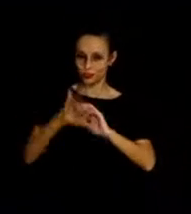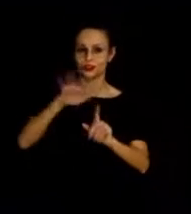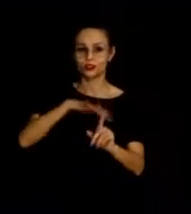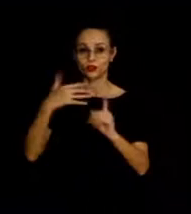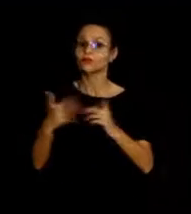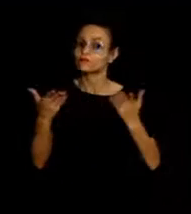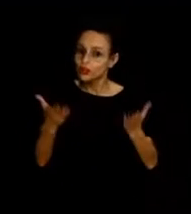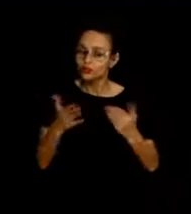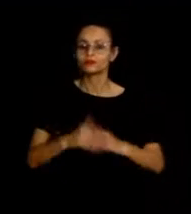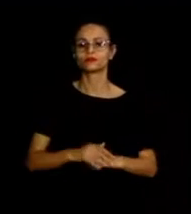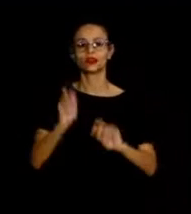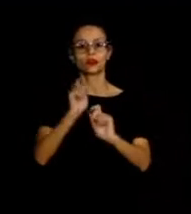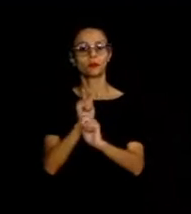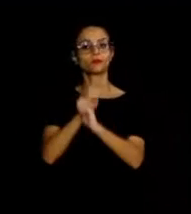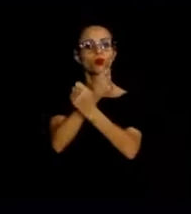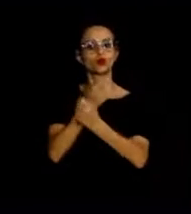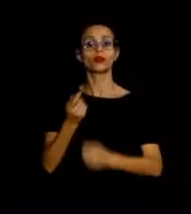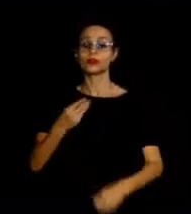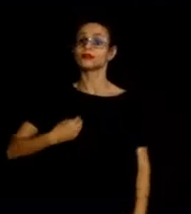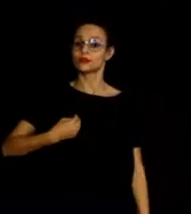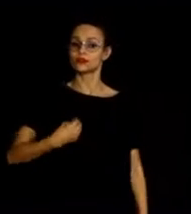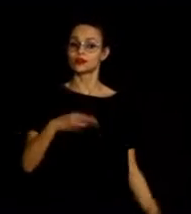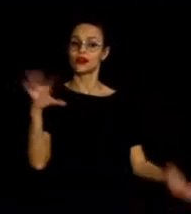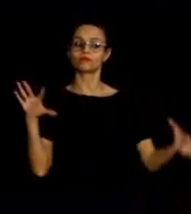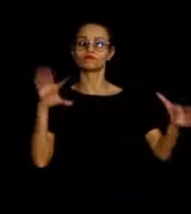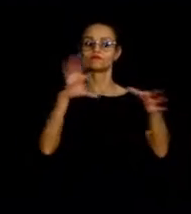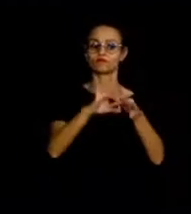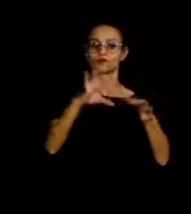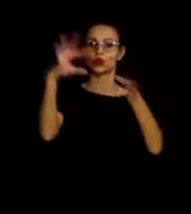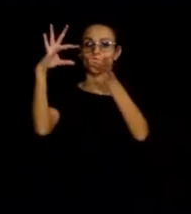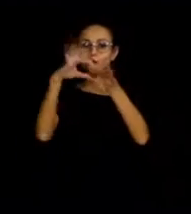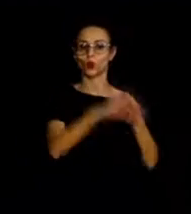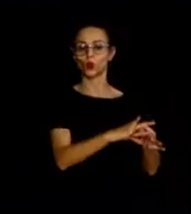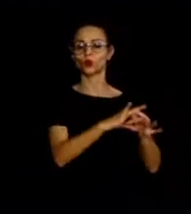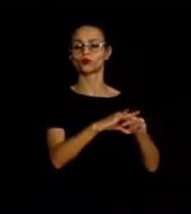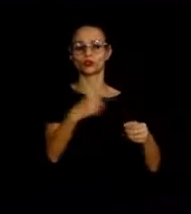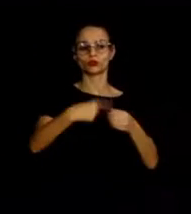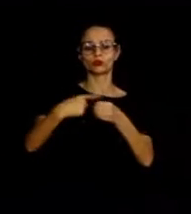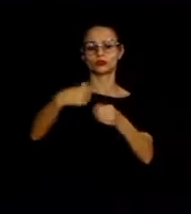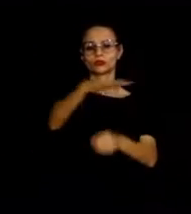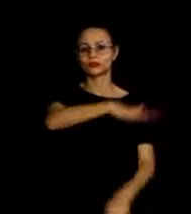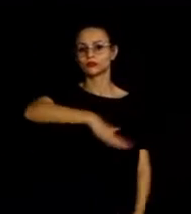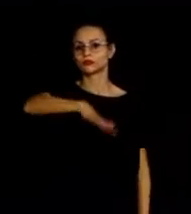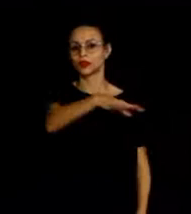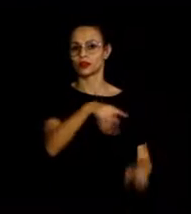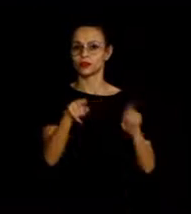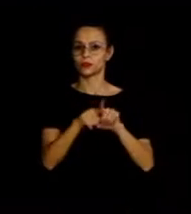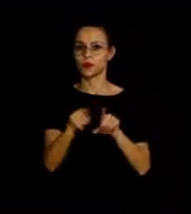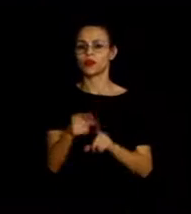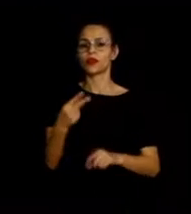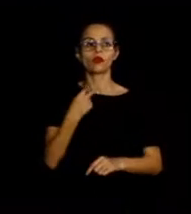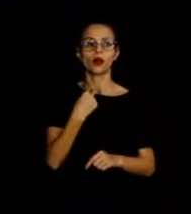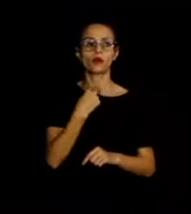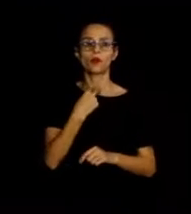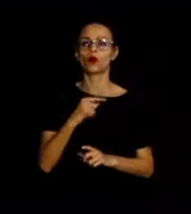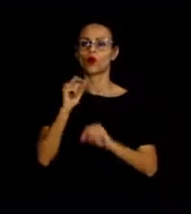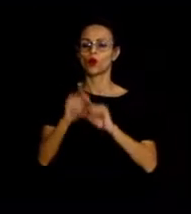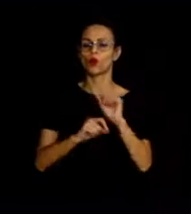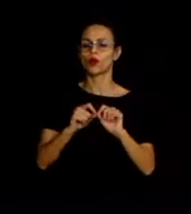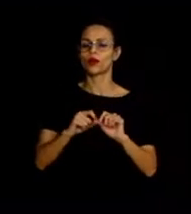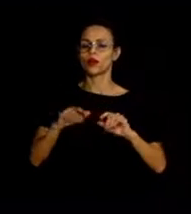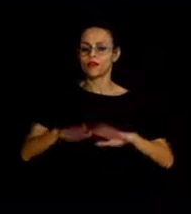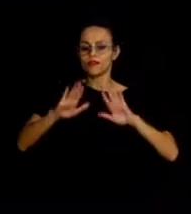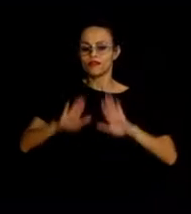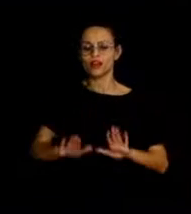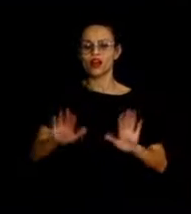pois bem a PUC está inserida num contexto Urbano inclusive e ela não pode ficar alheia